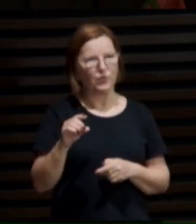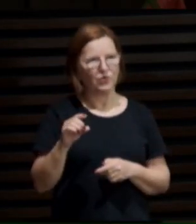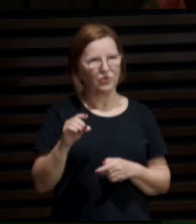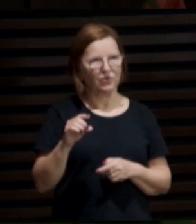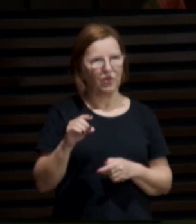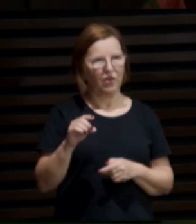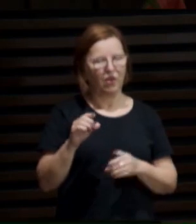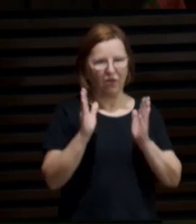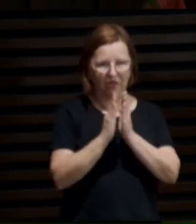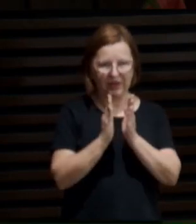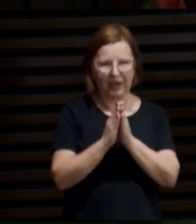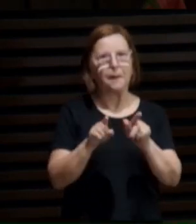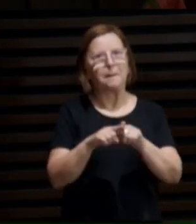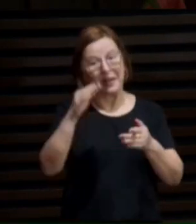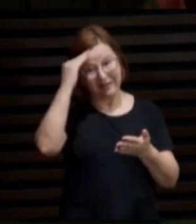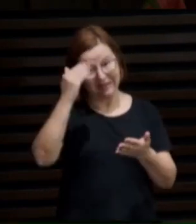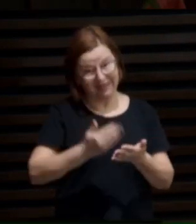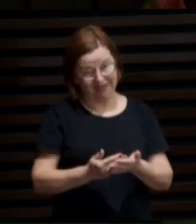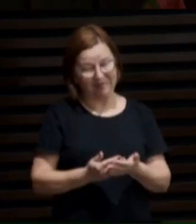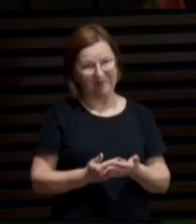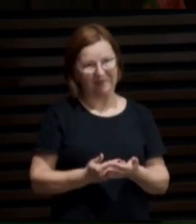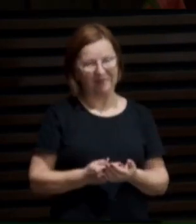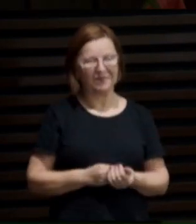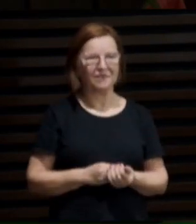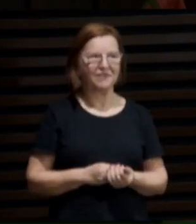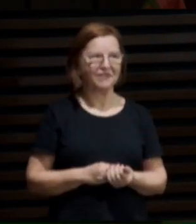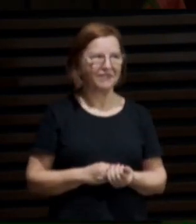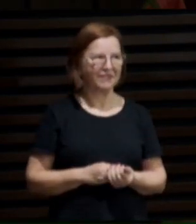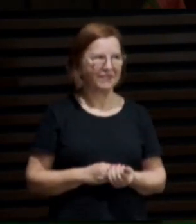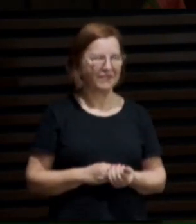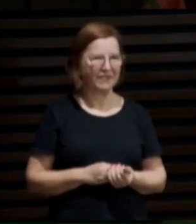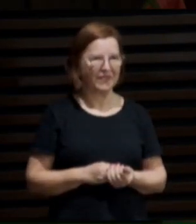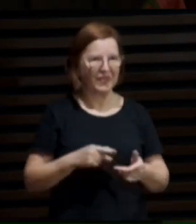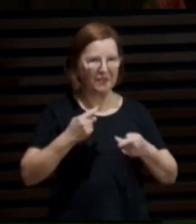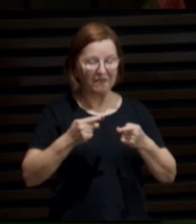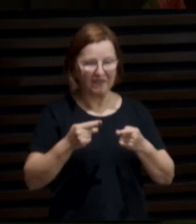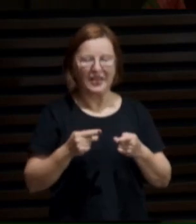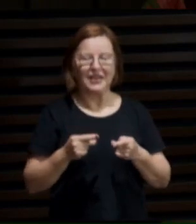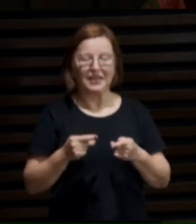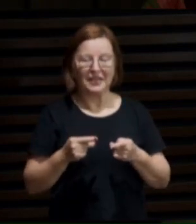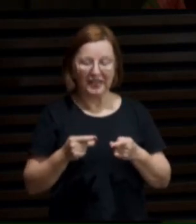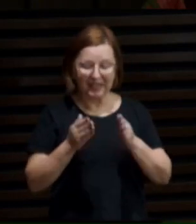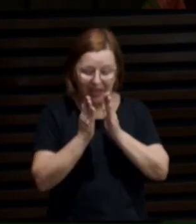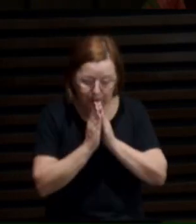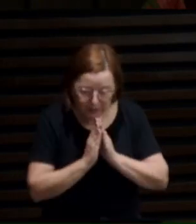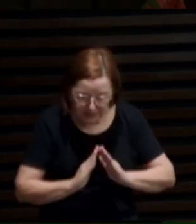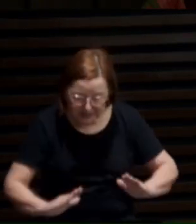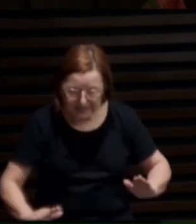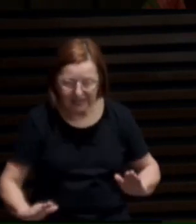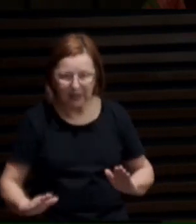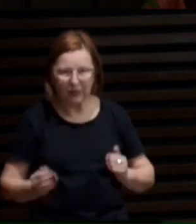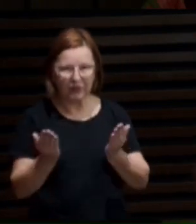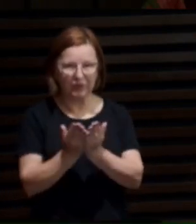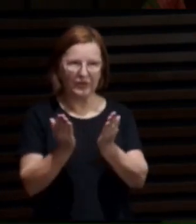crer. É geralmente aplicado ao tratamento de adoração da igreja. Por quê? Porque a